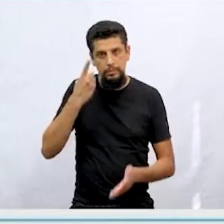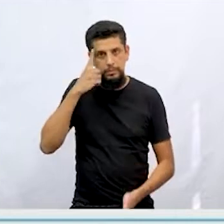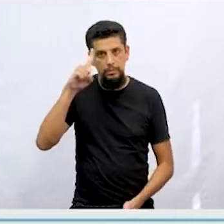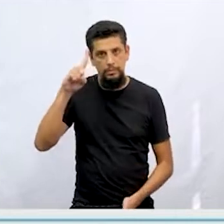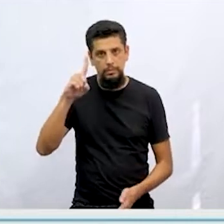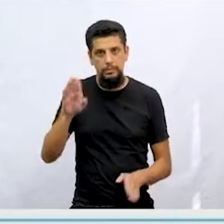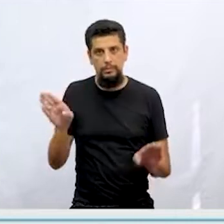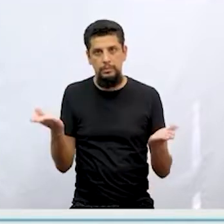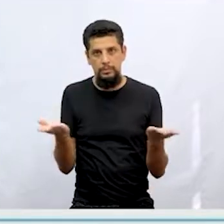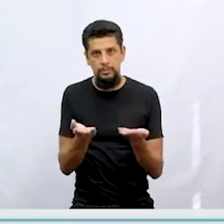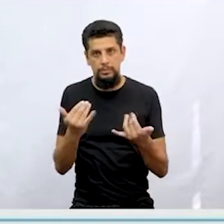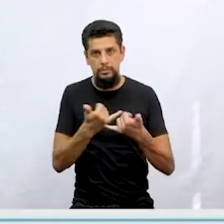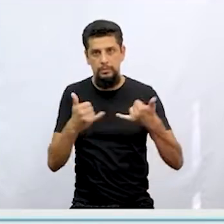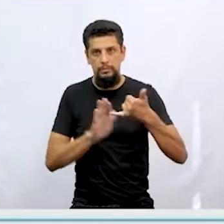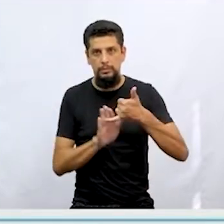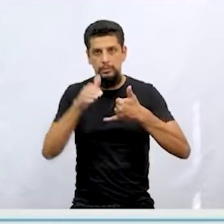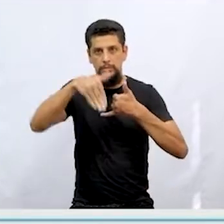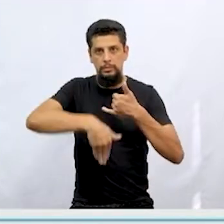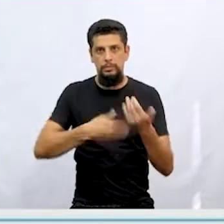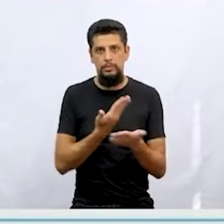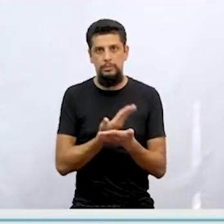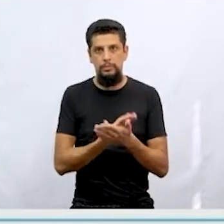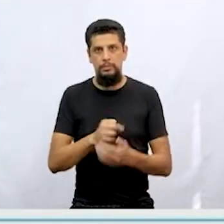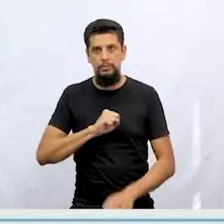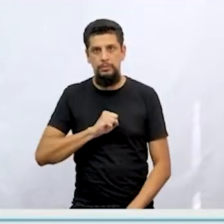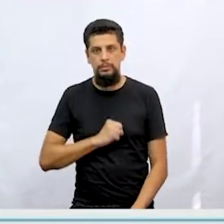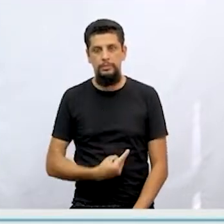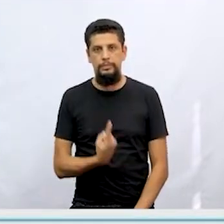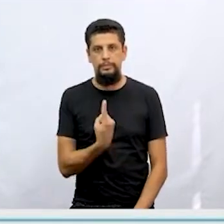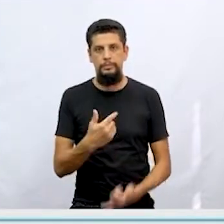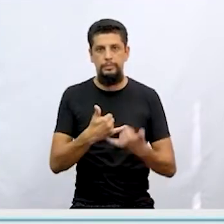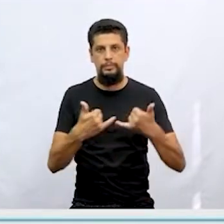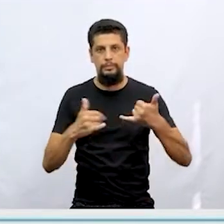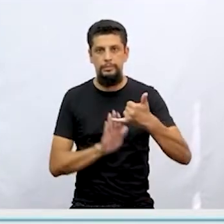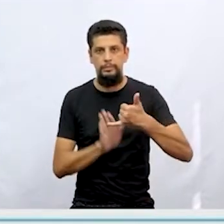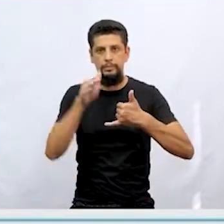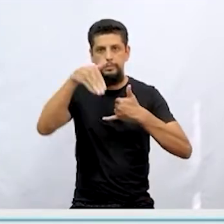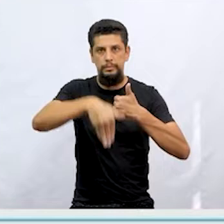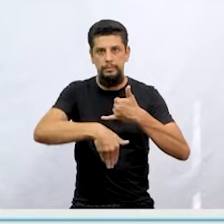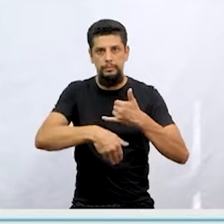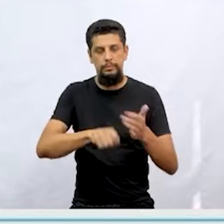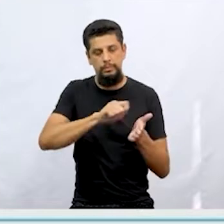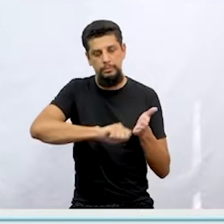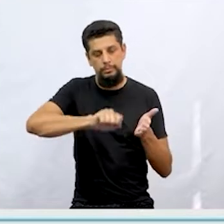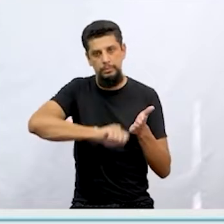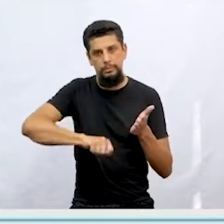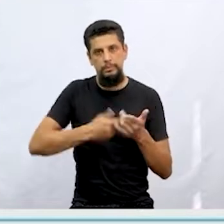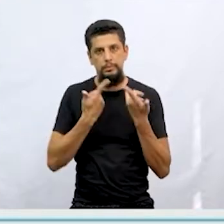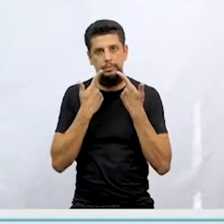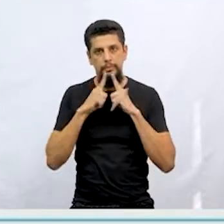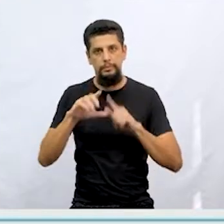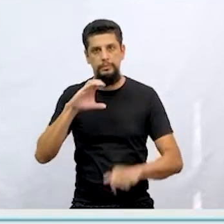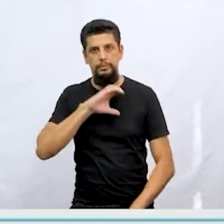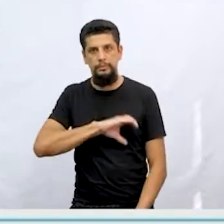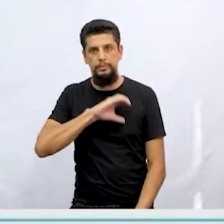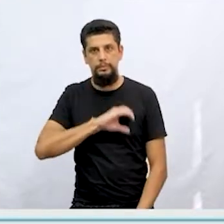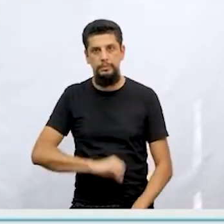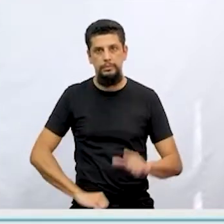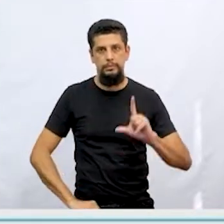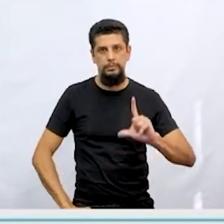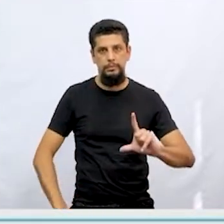hoje, pular uma linha, aula 1, pula outra linha e escrevam